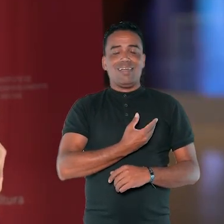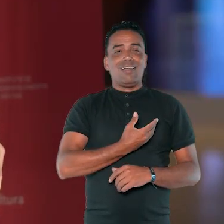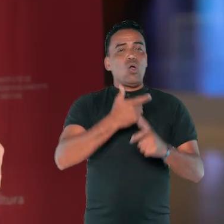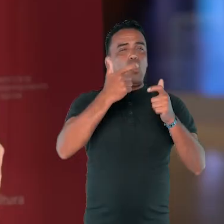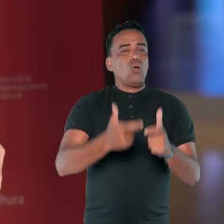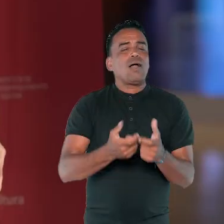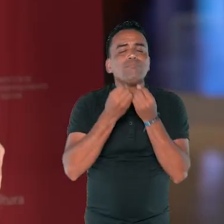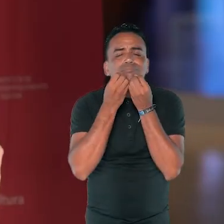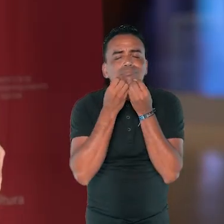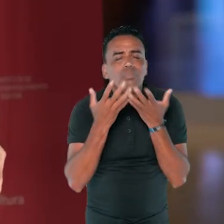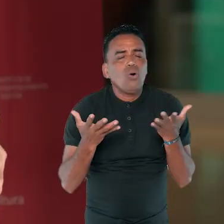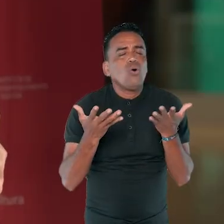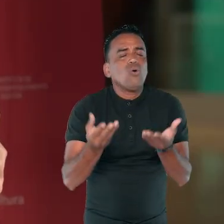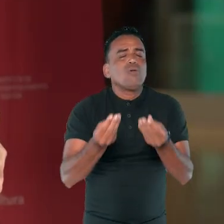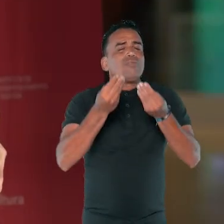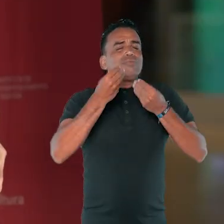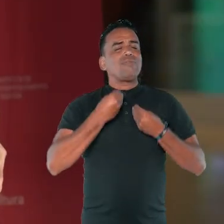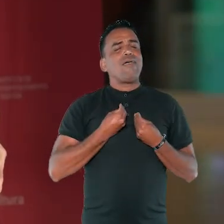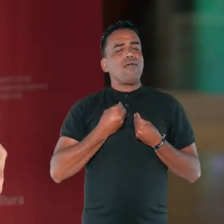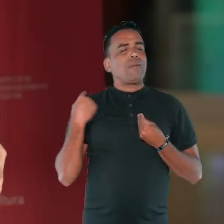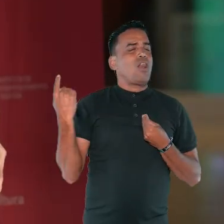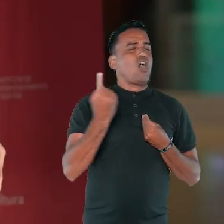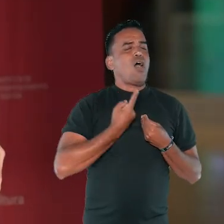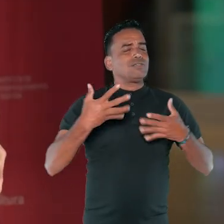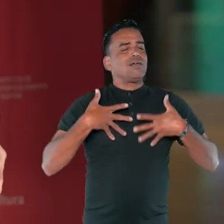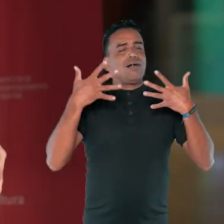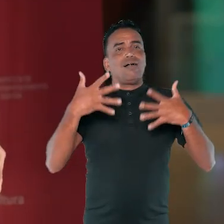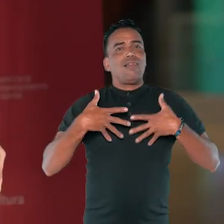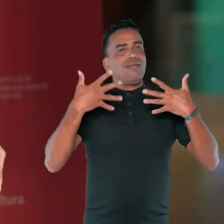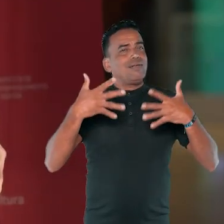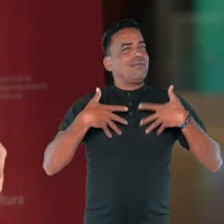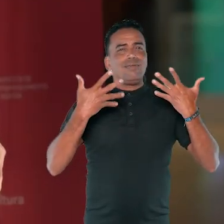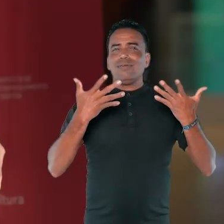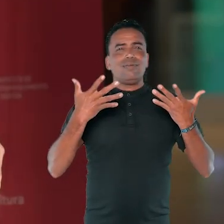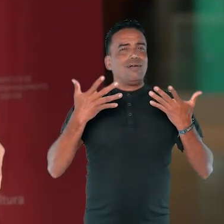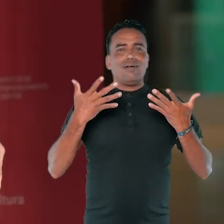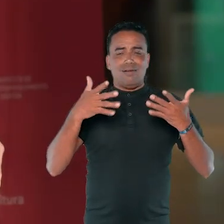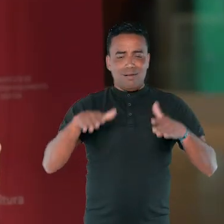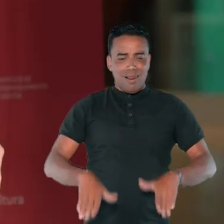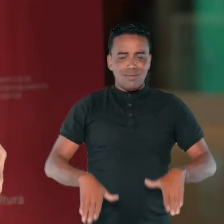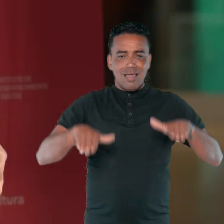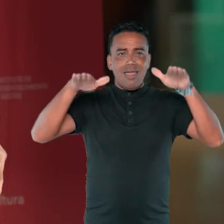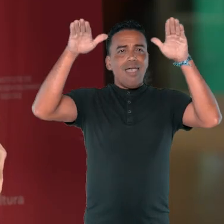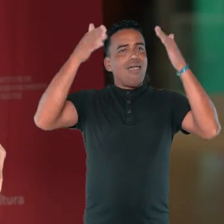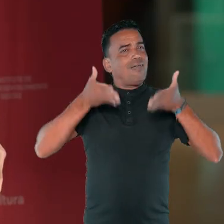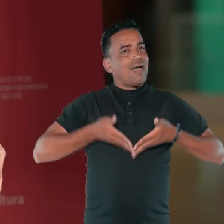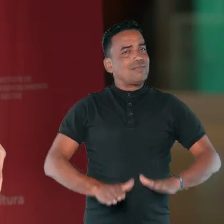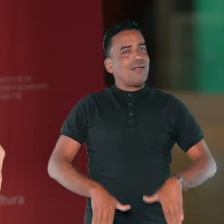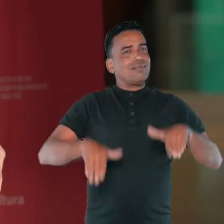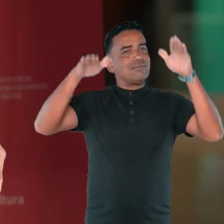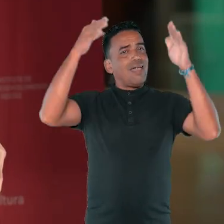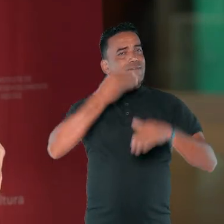agradável, um lugar que nos dê alegria de termos nascido aqui, de vivermos aqui